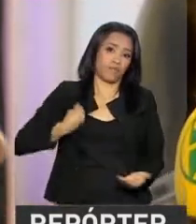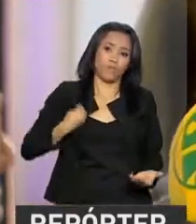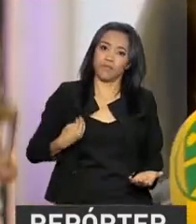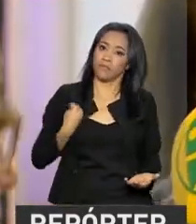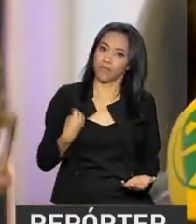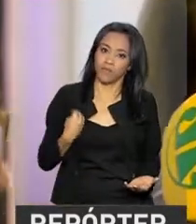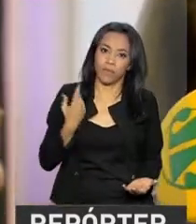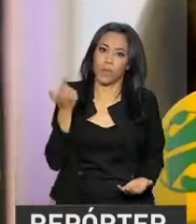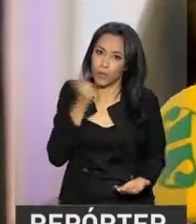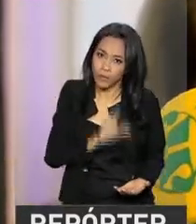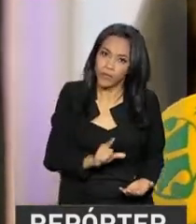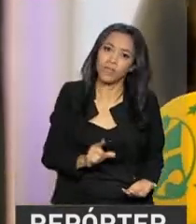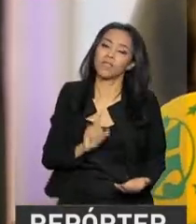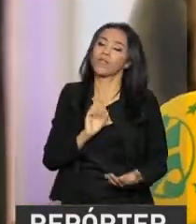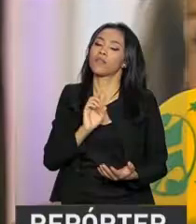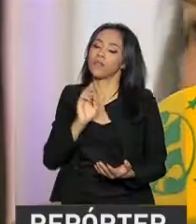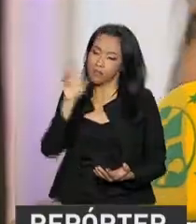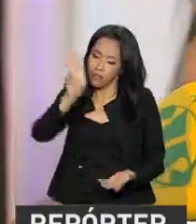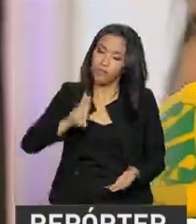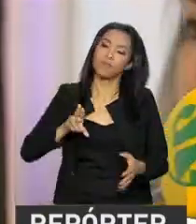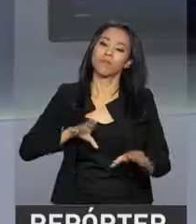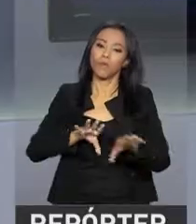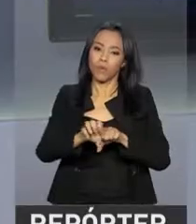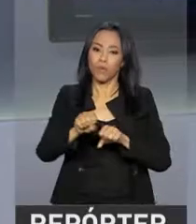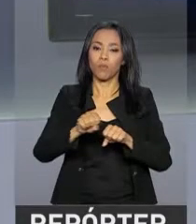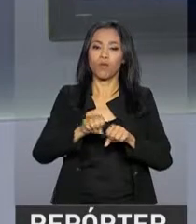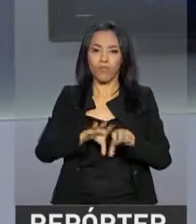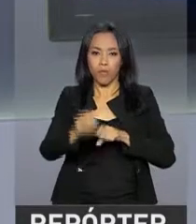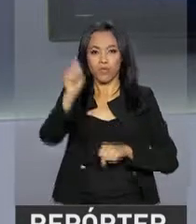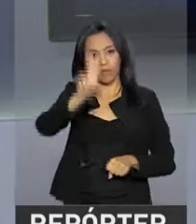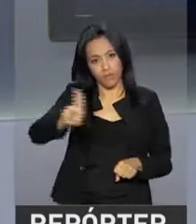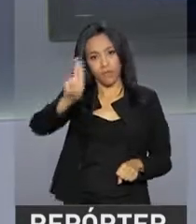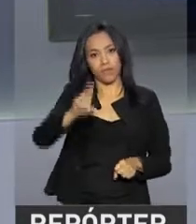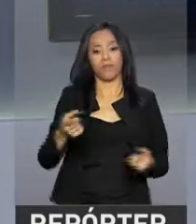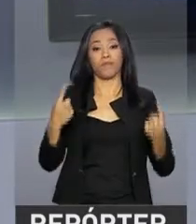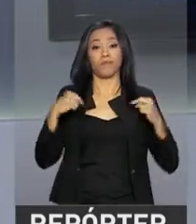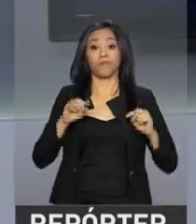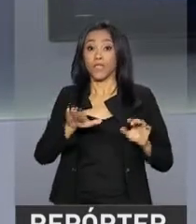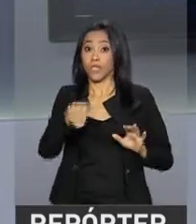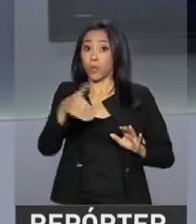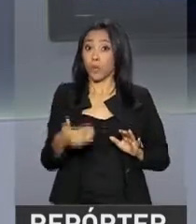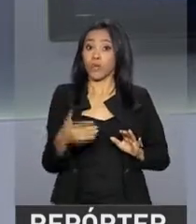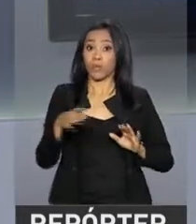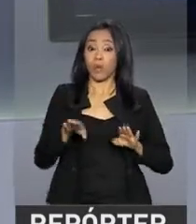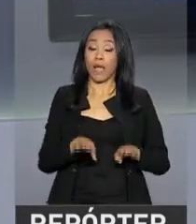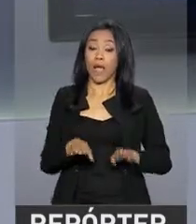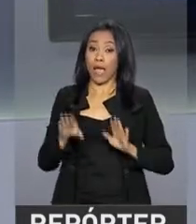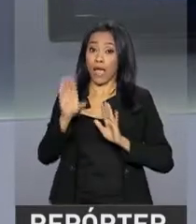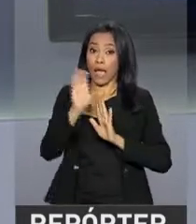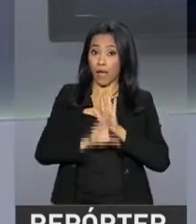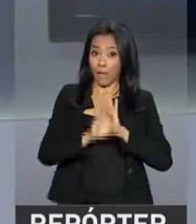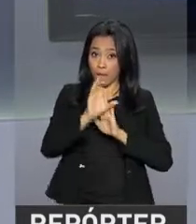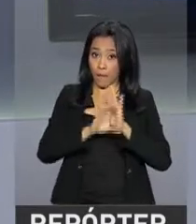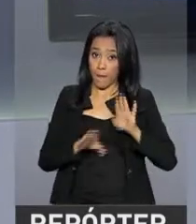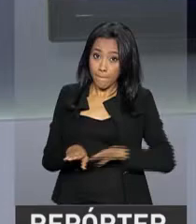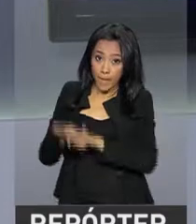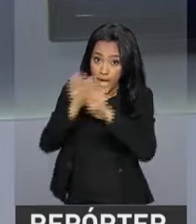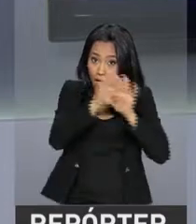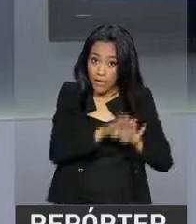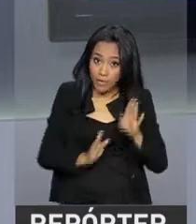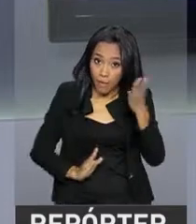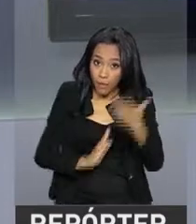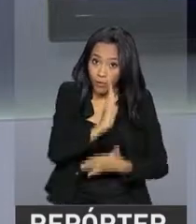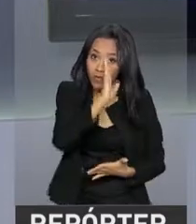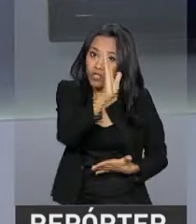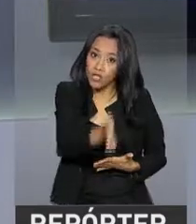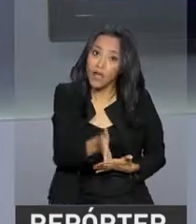de alcançar um curso universitário e quando a base nacional comum curricular for aprovada o ministério da educação